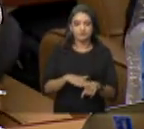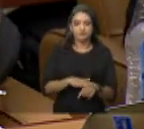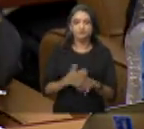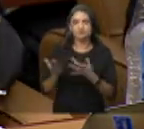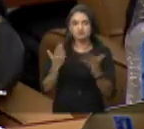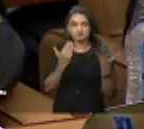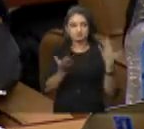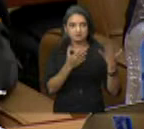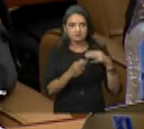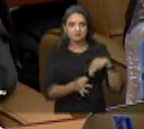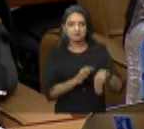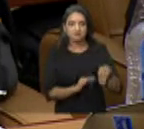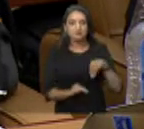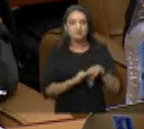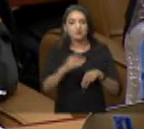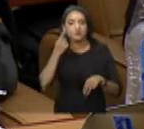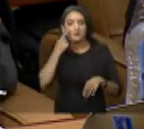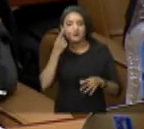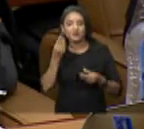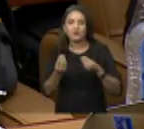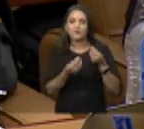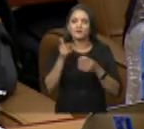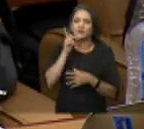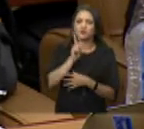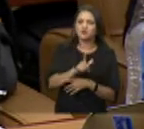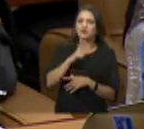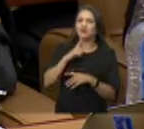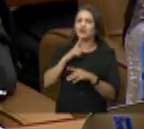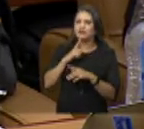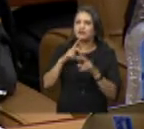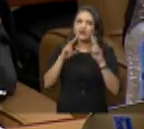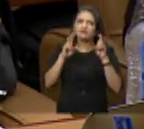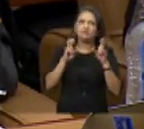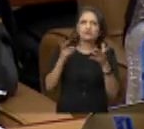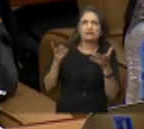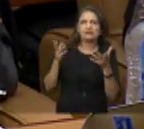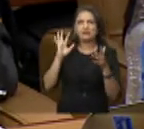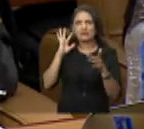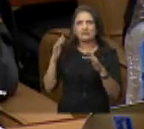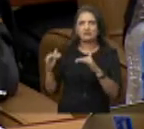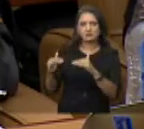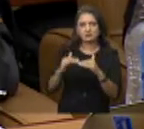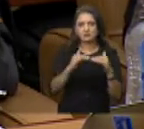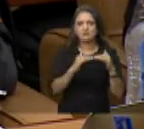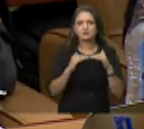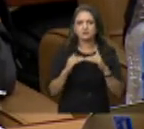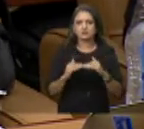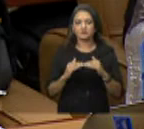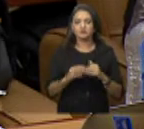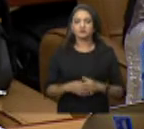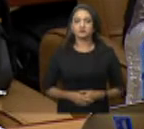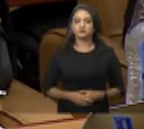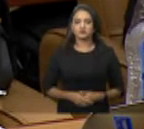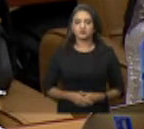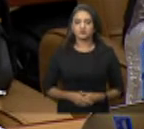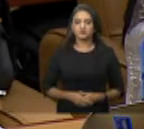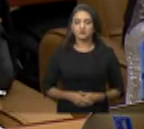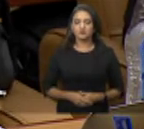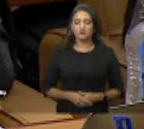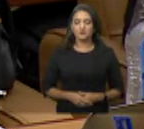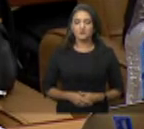tentarmos convergir nesse tema tão importante para uma solução é consensual portanto